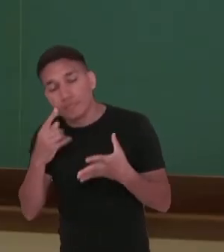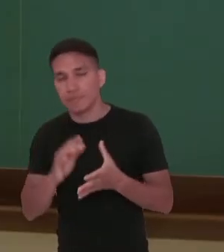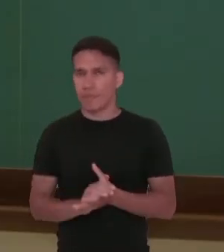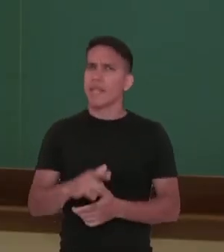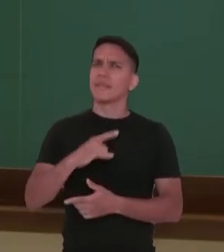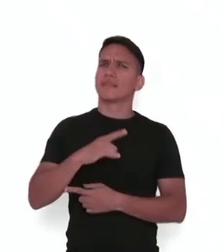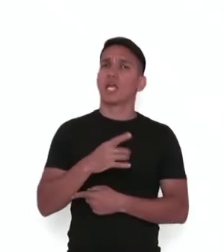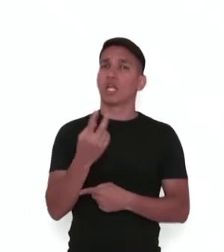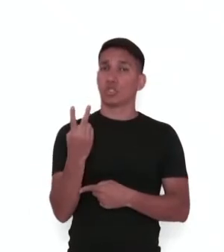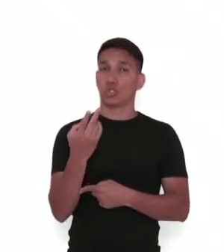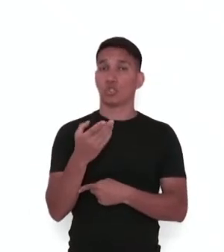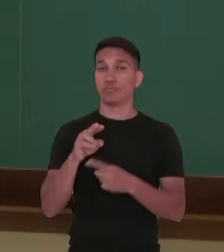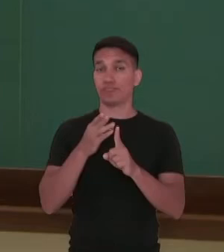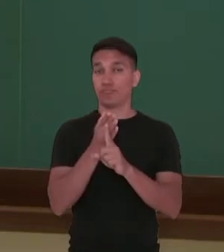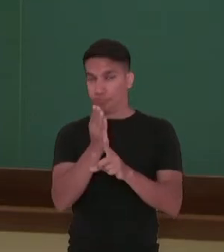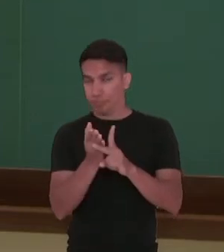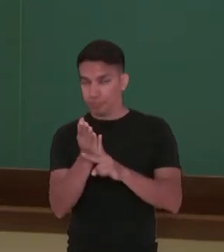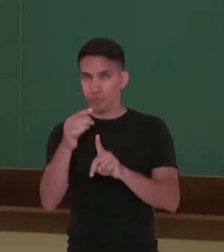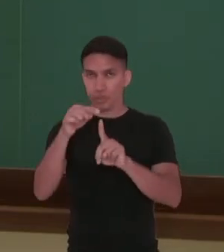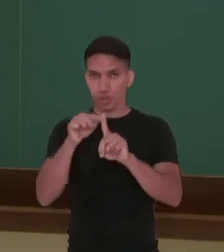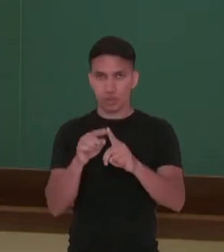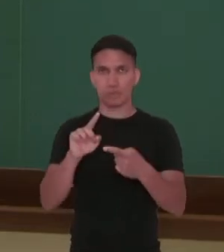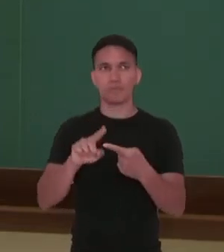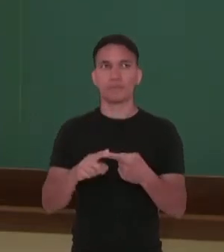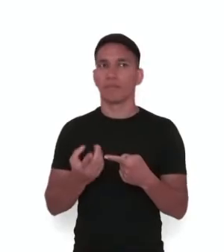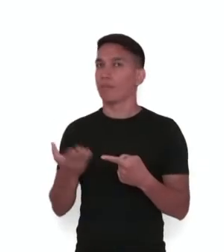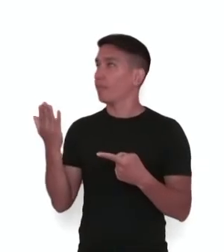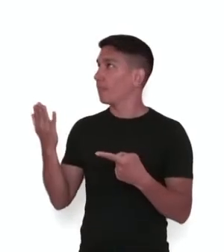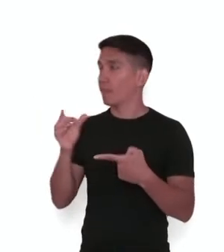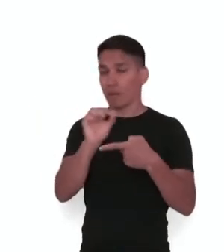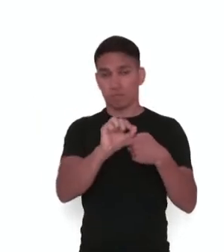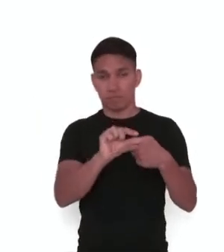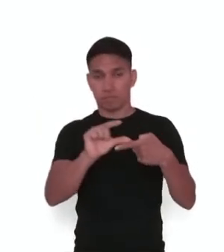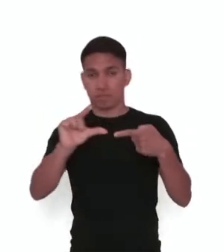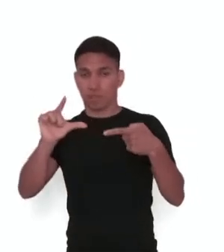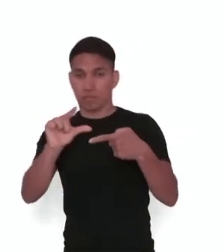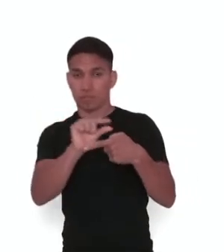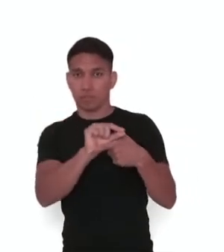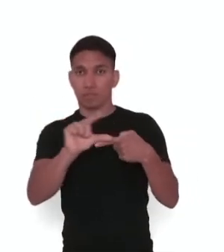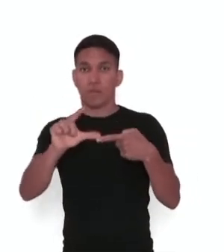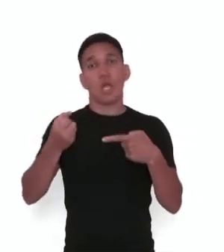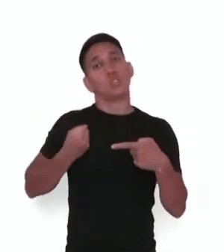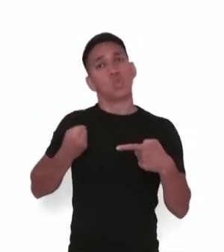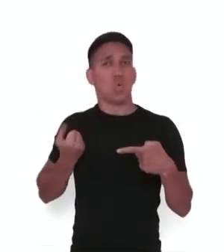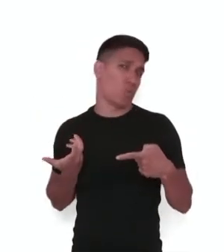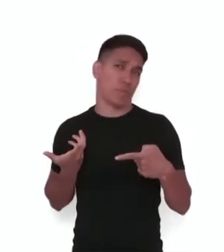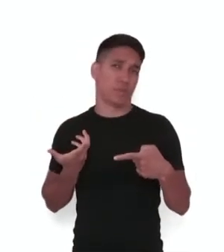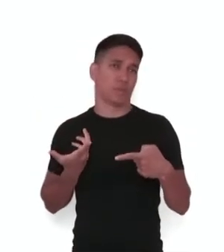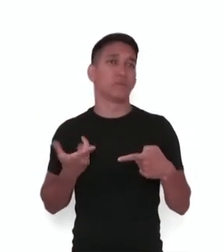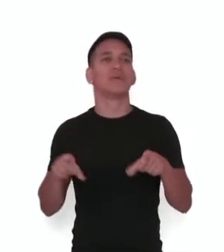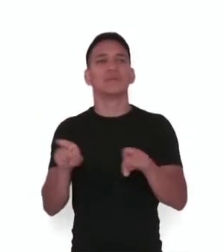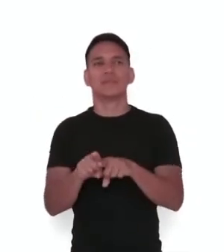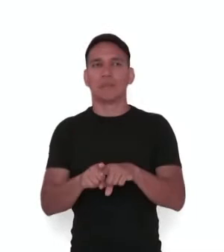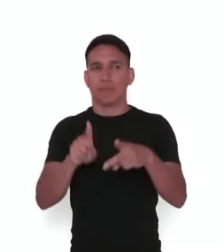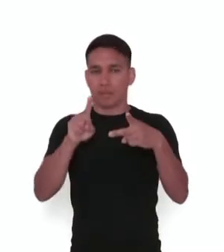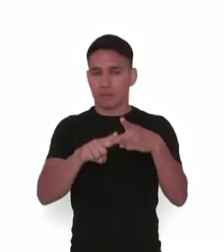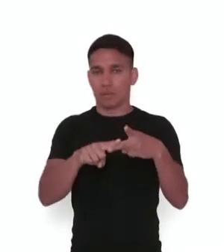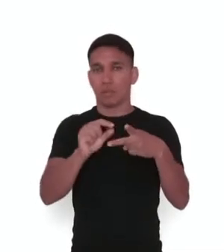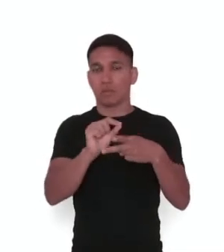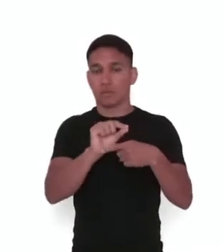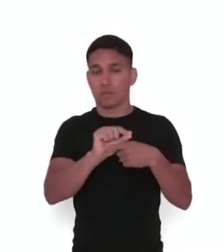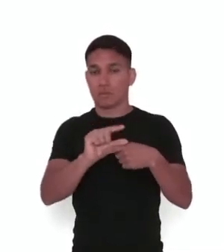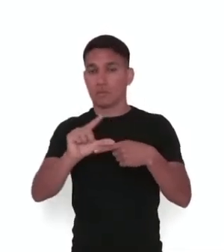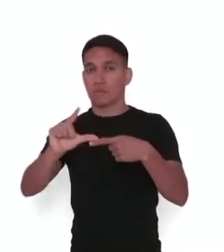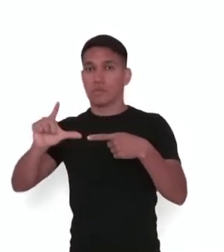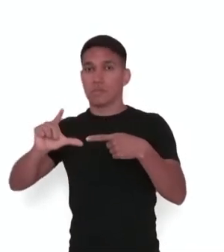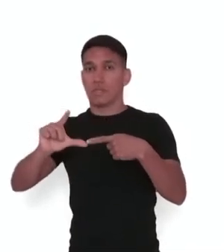tipos de escala. Vem aqui. Nós temos a escala numérica, é número, e a escala gráfica. Ora,